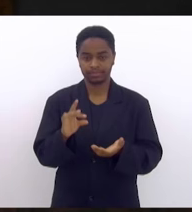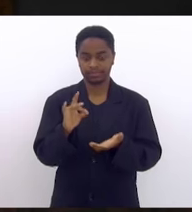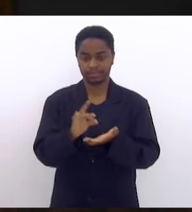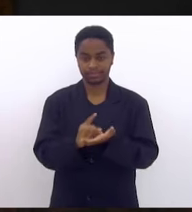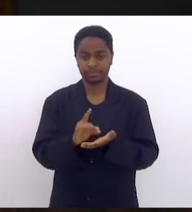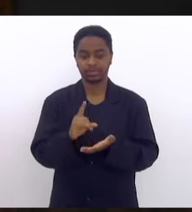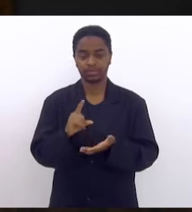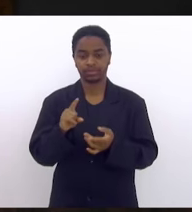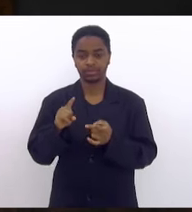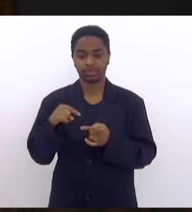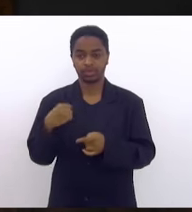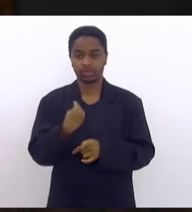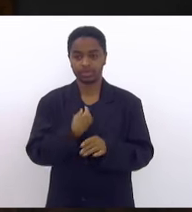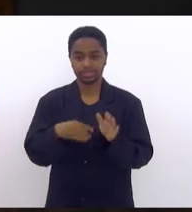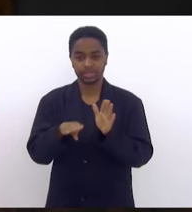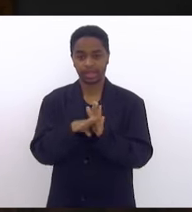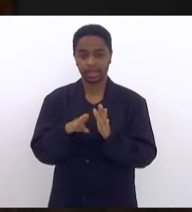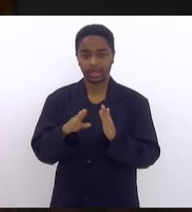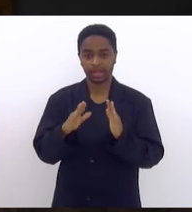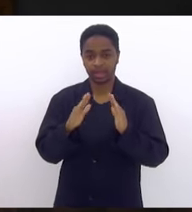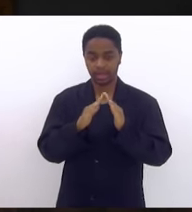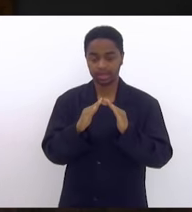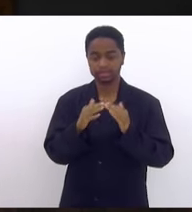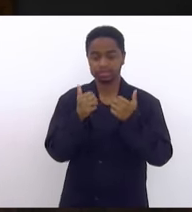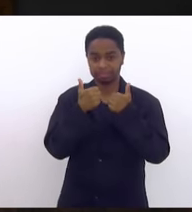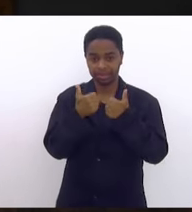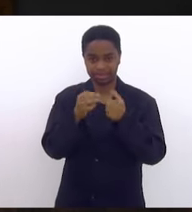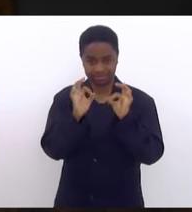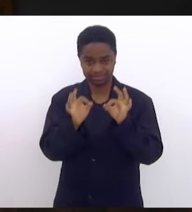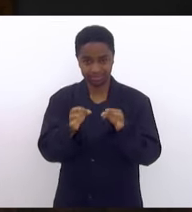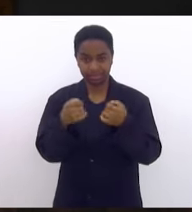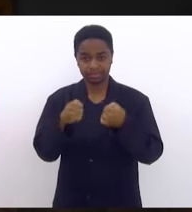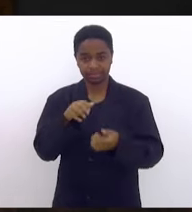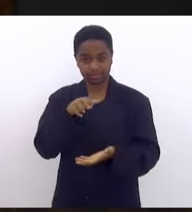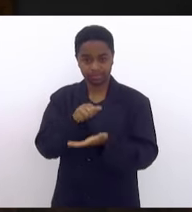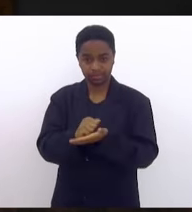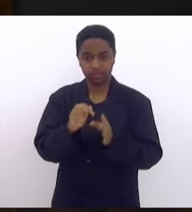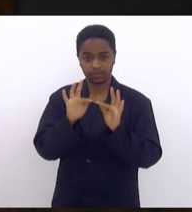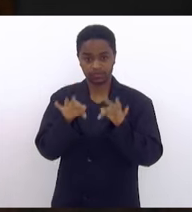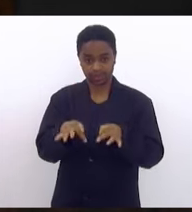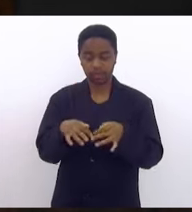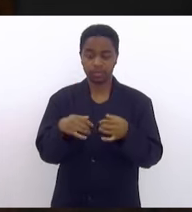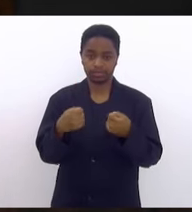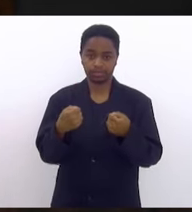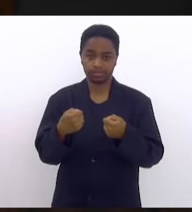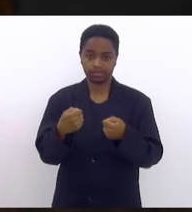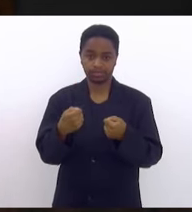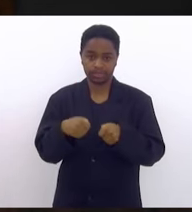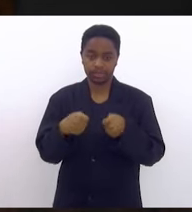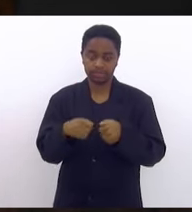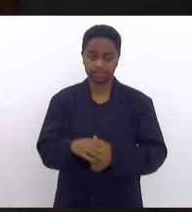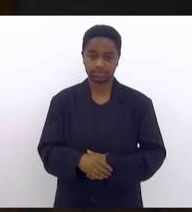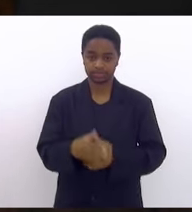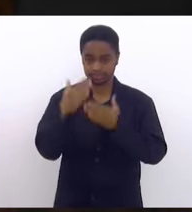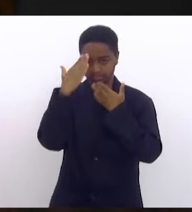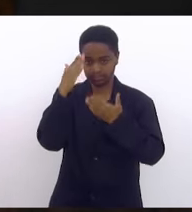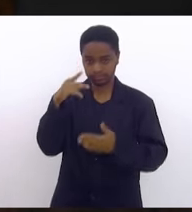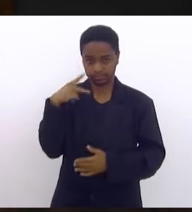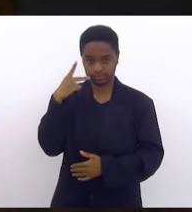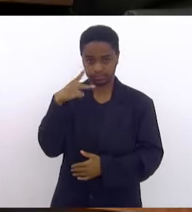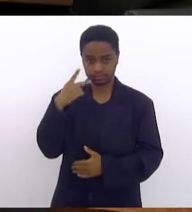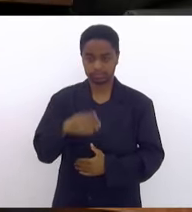casa bem, né, Tainá? Tem que registrar o final, né? Está no nosso DNA. Muito obrigado, vereador.